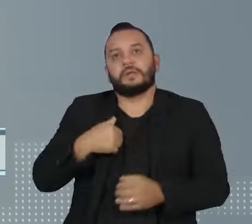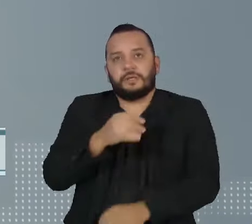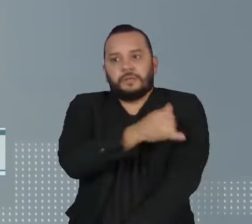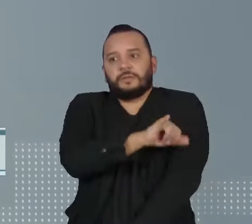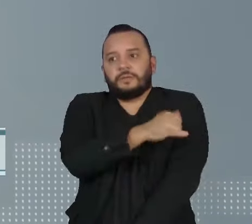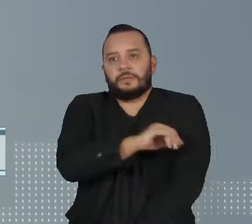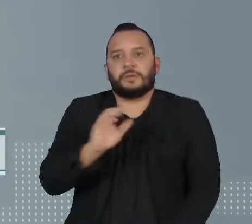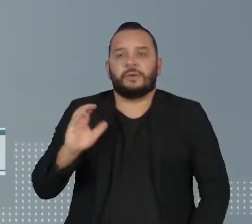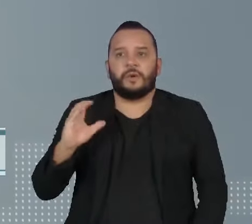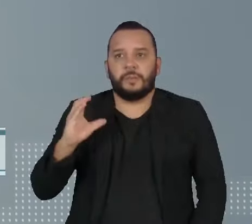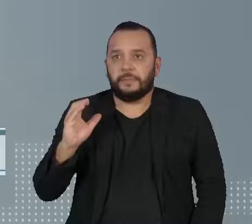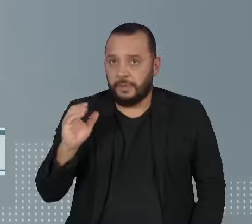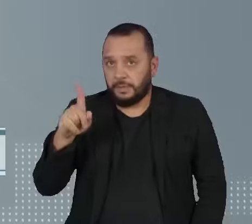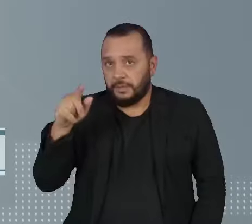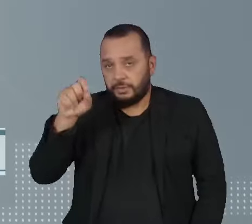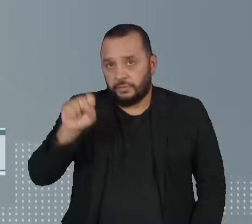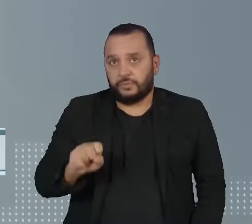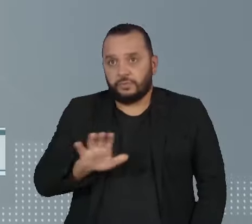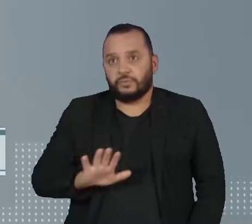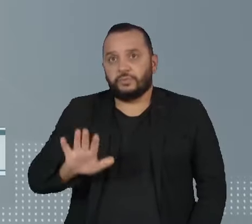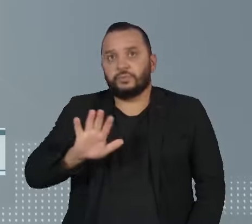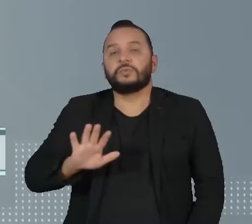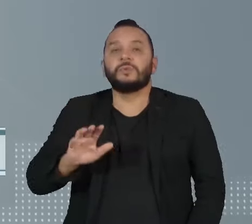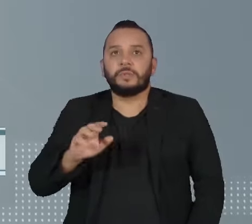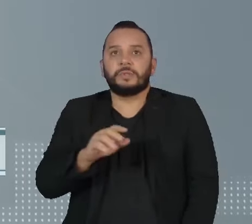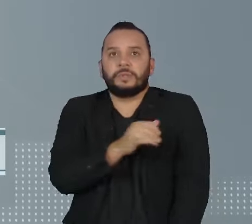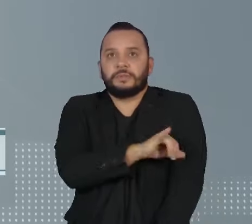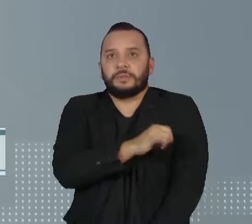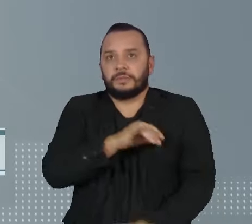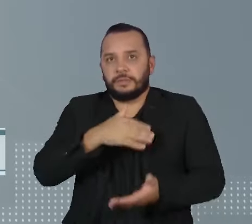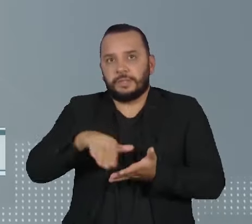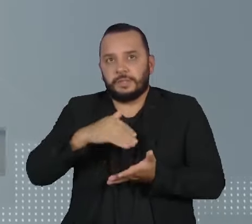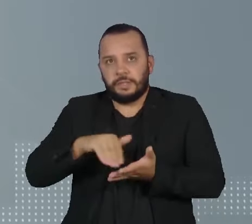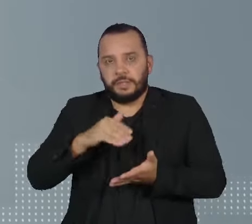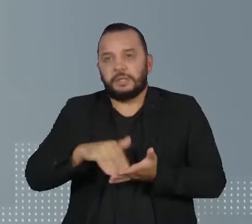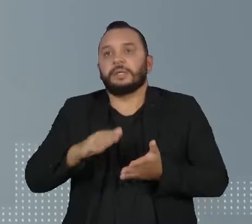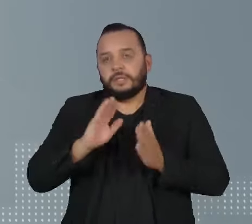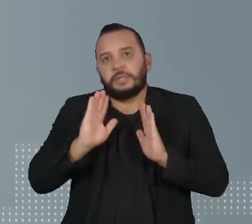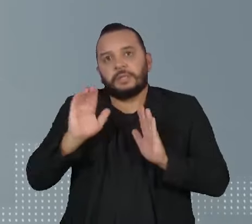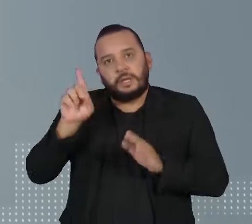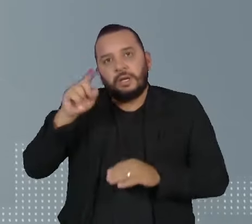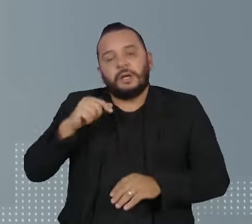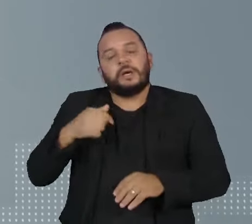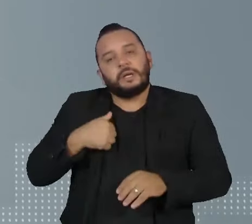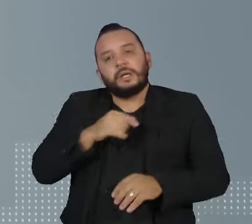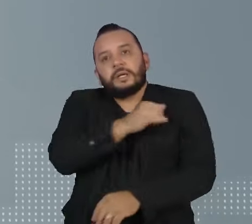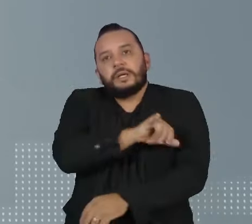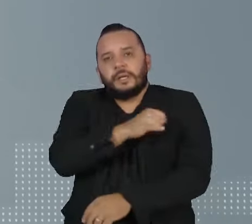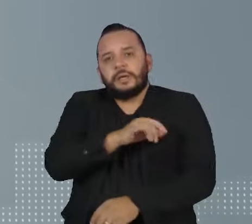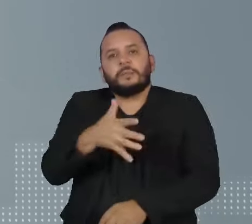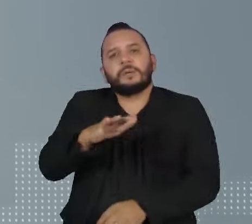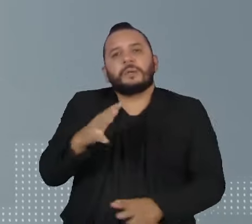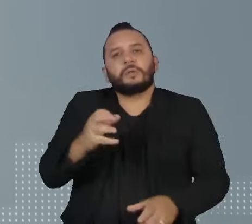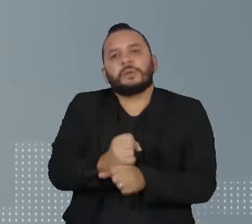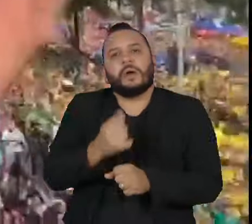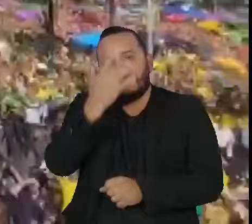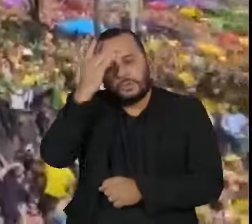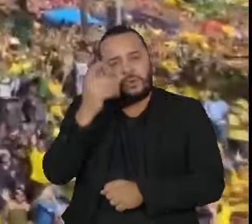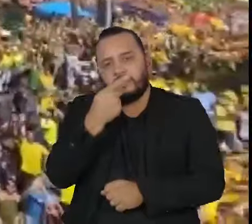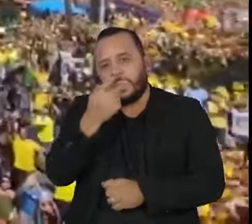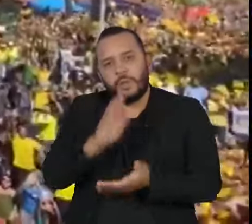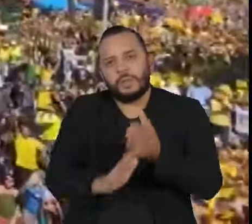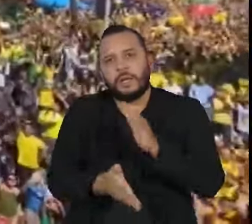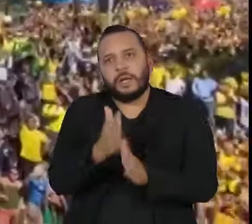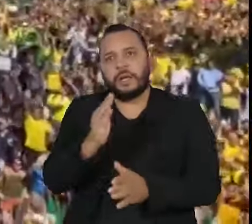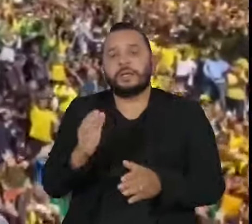praia de Copacabana, na zona sul do Rio de Janeiro. A Secretaria de Segurança Pública Fluminense não fez estimativa do público presente no ato. Um